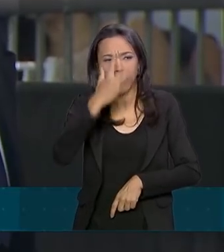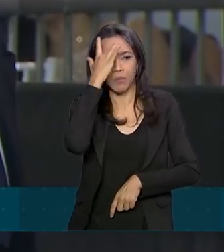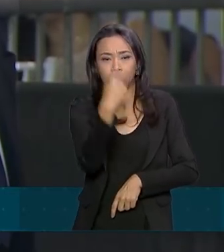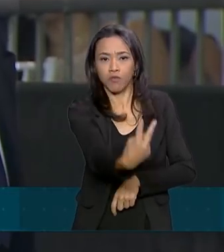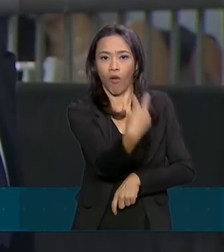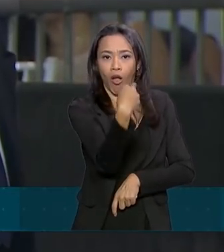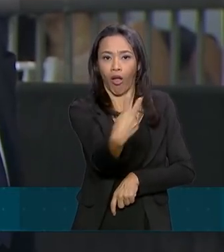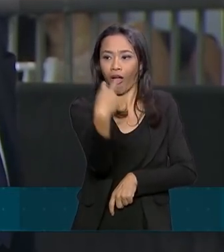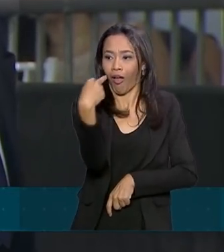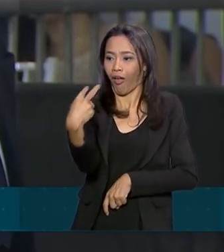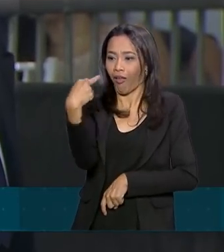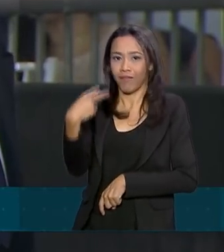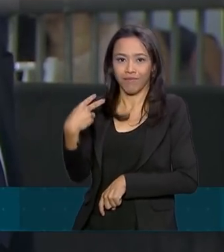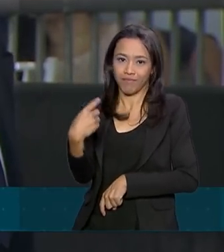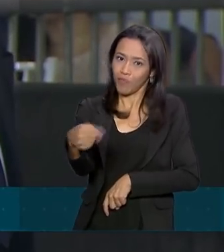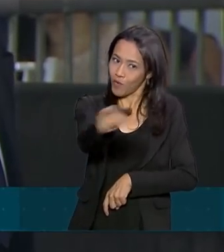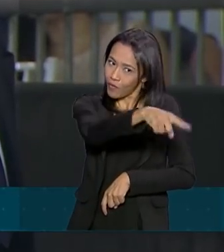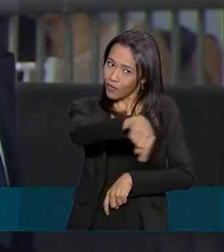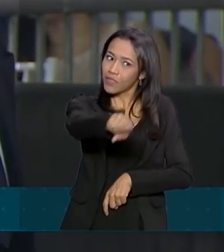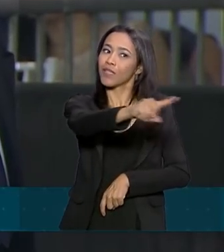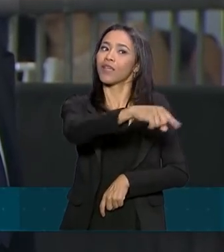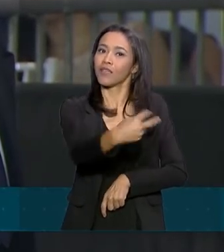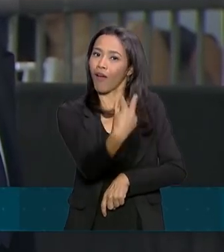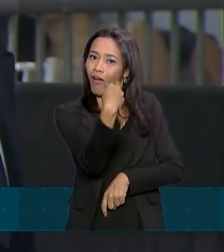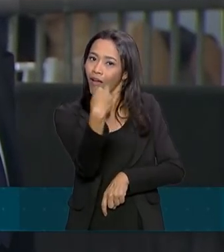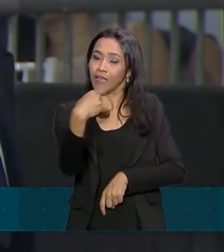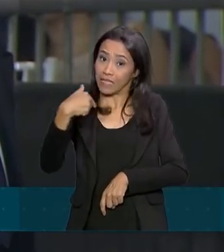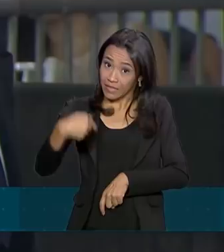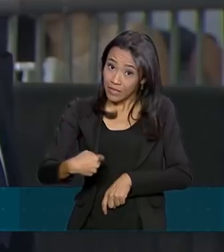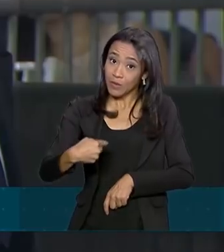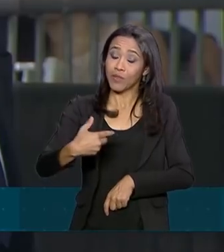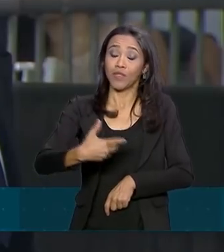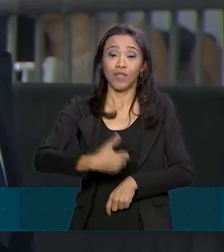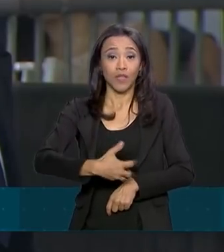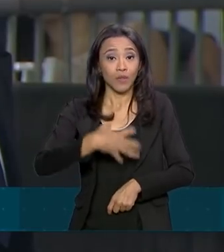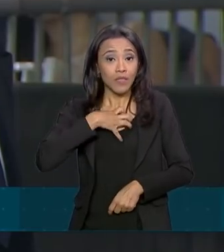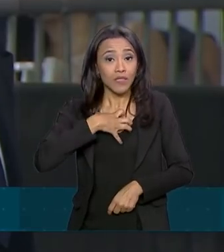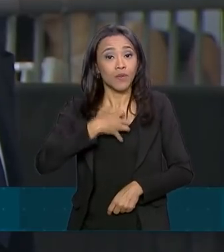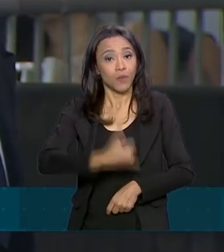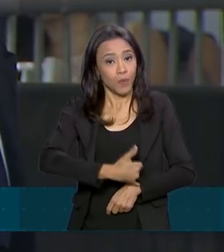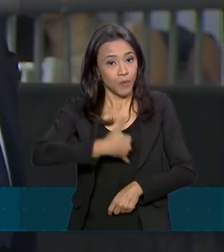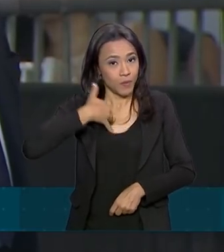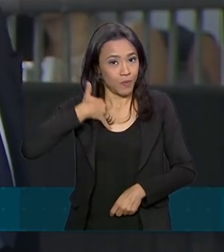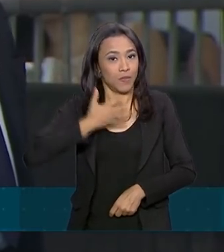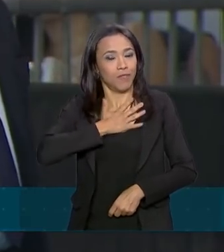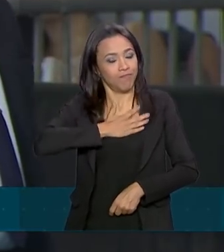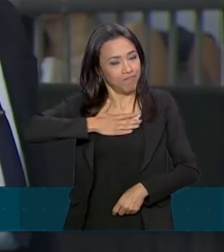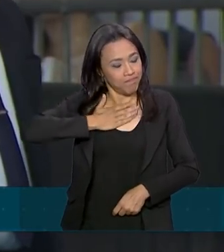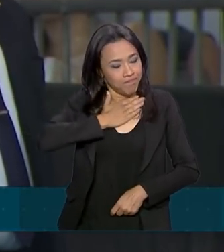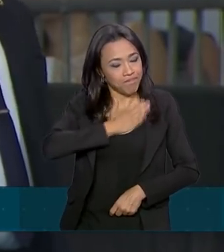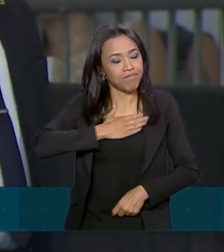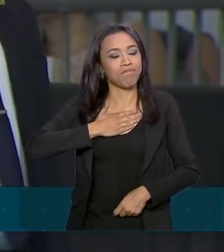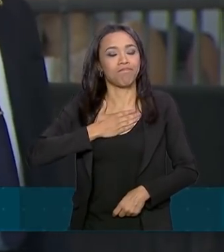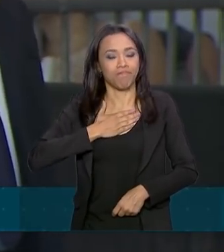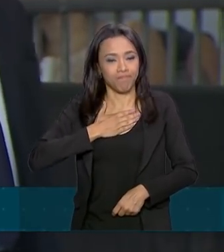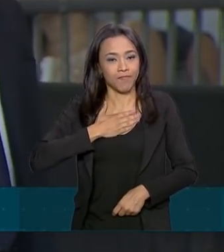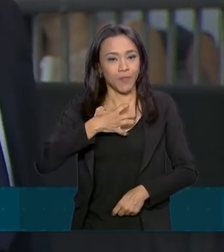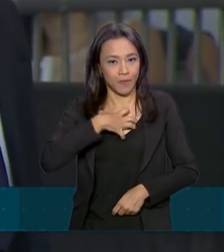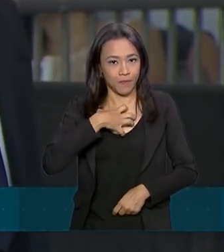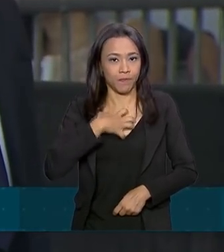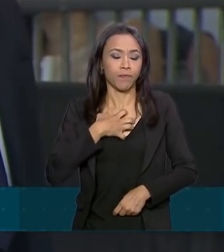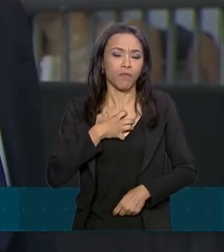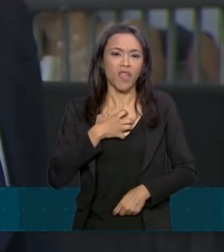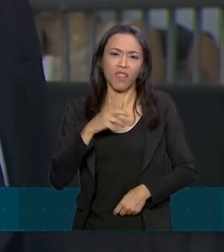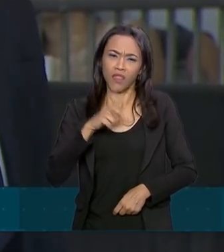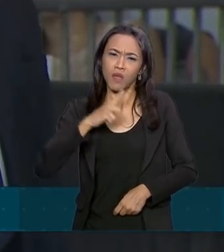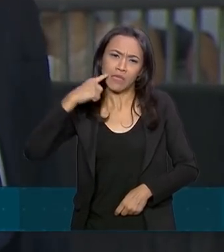por vocês. Isso é motivo de orgulho e satisfação para mim. Tenho certeza que